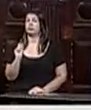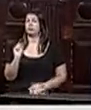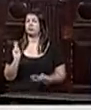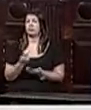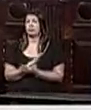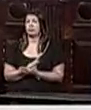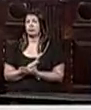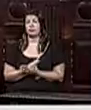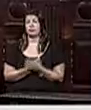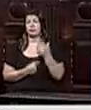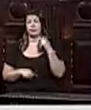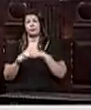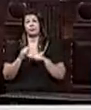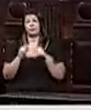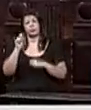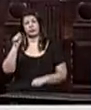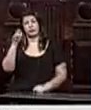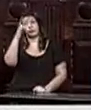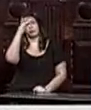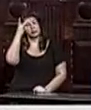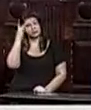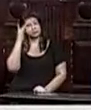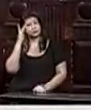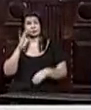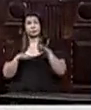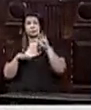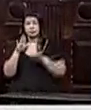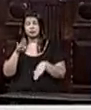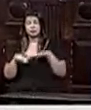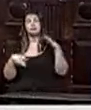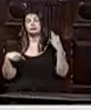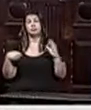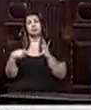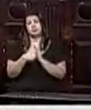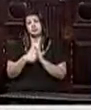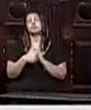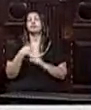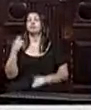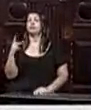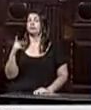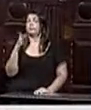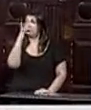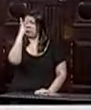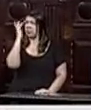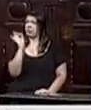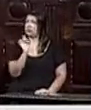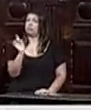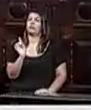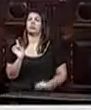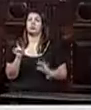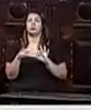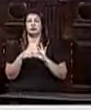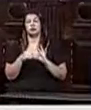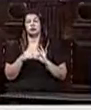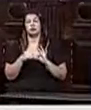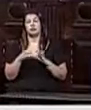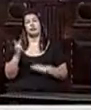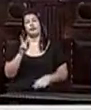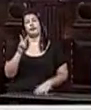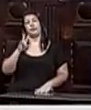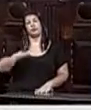pessoas, que segundo as denúncias, pessoas que não estão na relação das